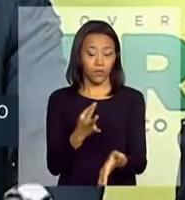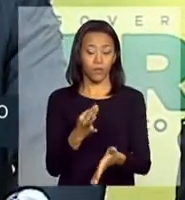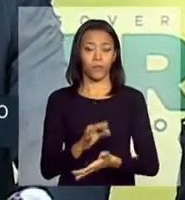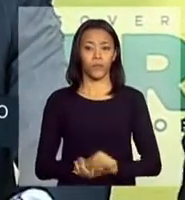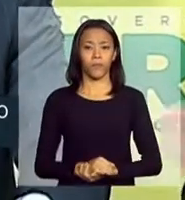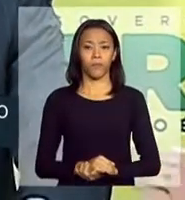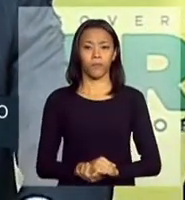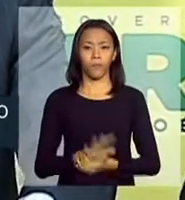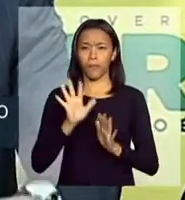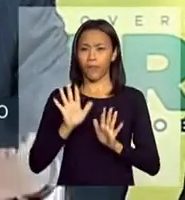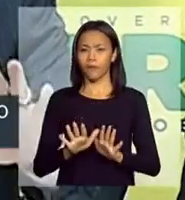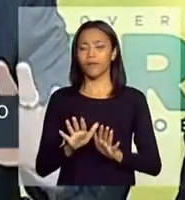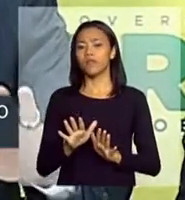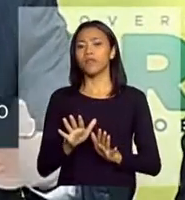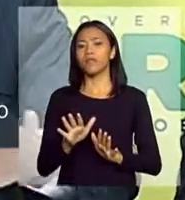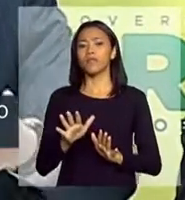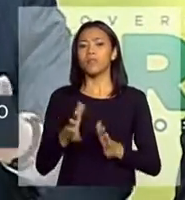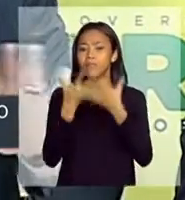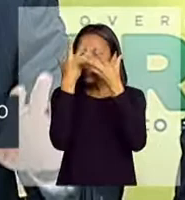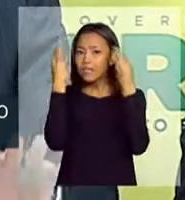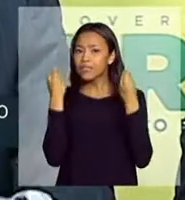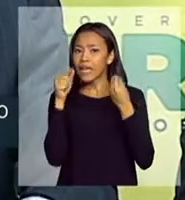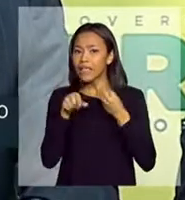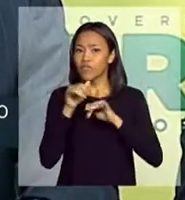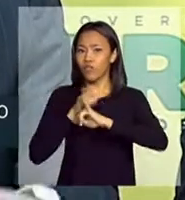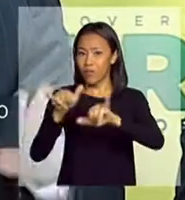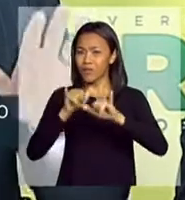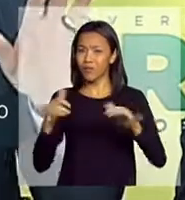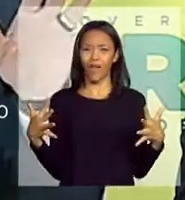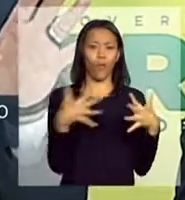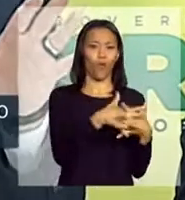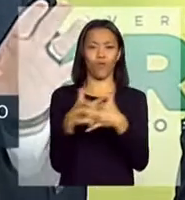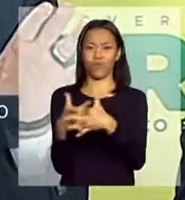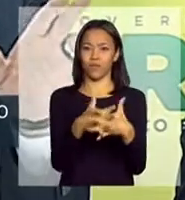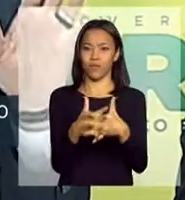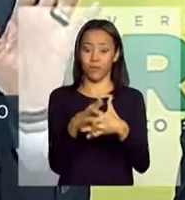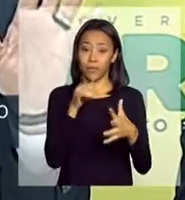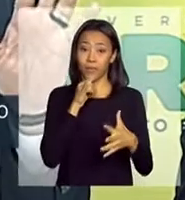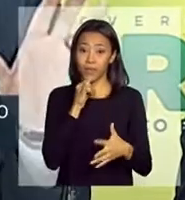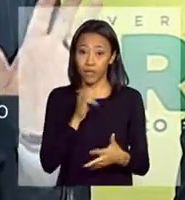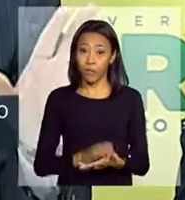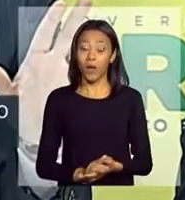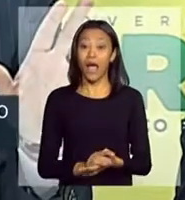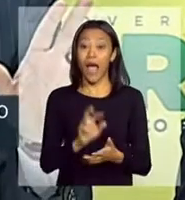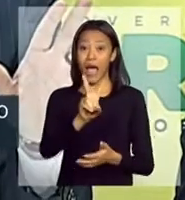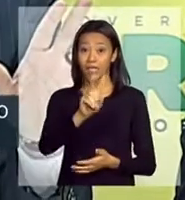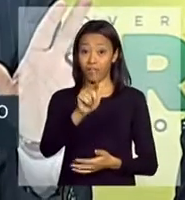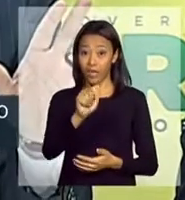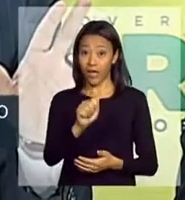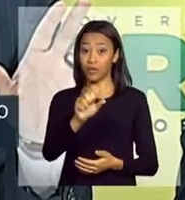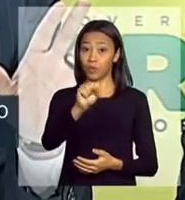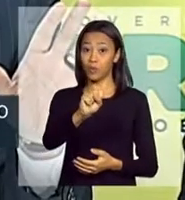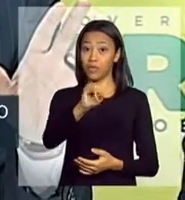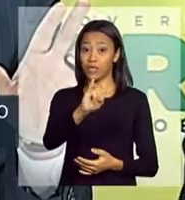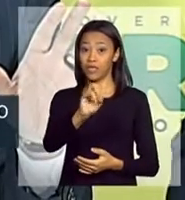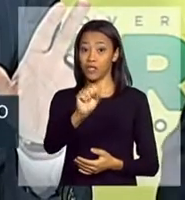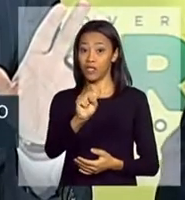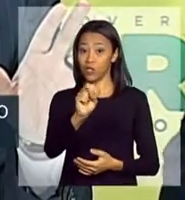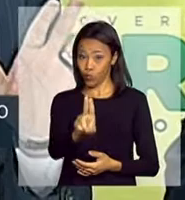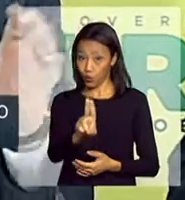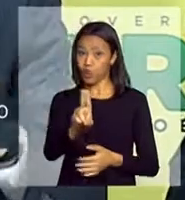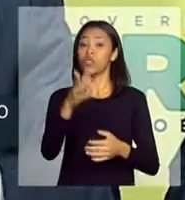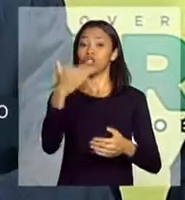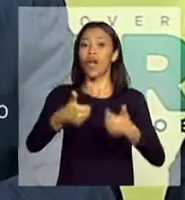aqui vamos esquecer essa informação porque nós só vamos ter confusão as vagas dos segunda-feira estou no ar